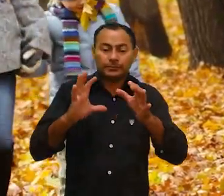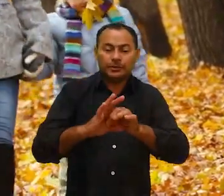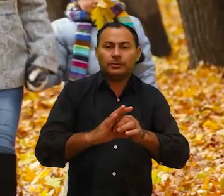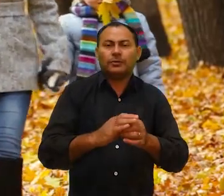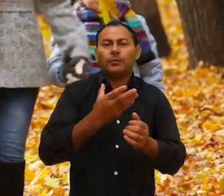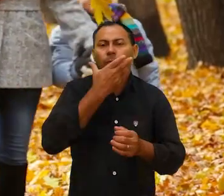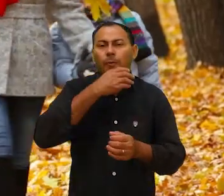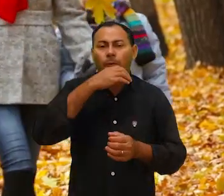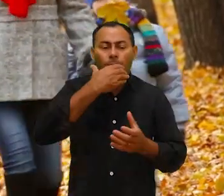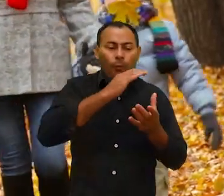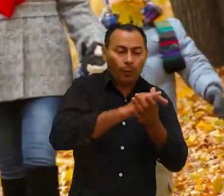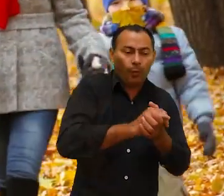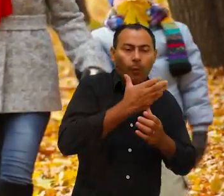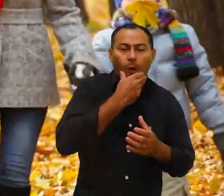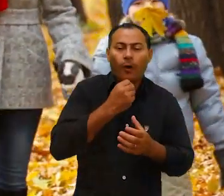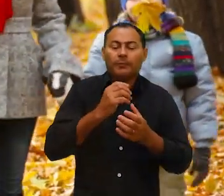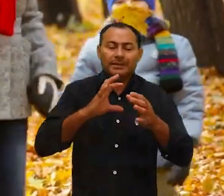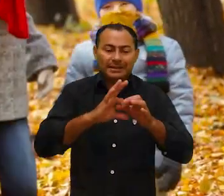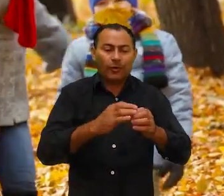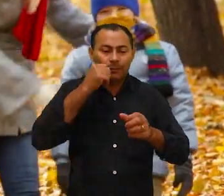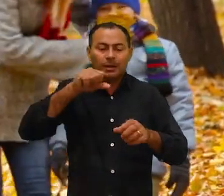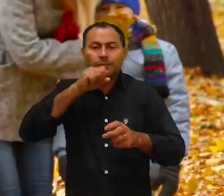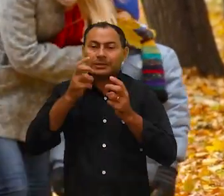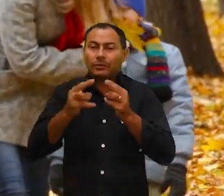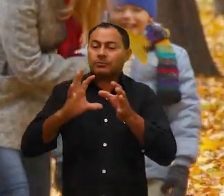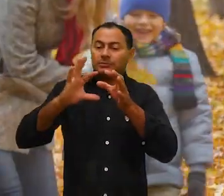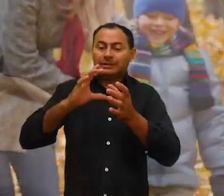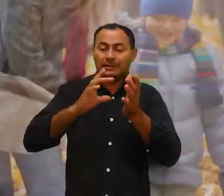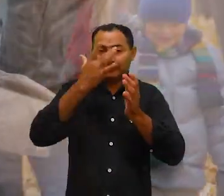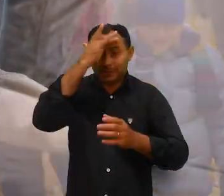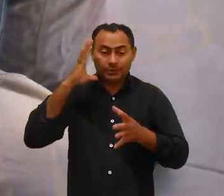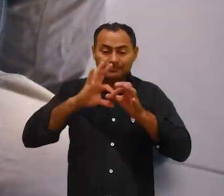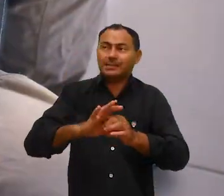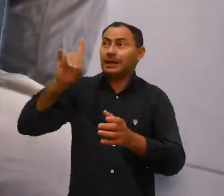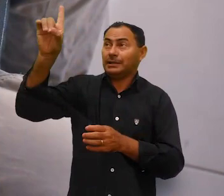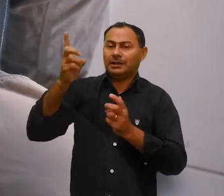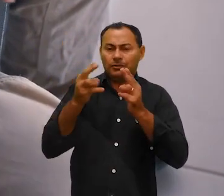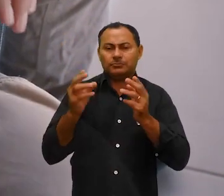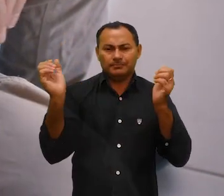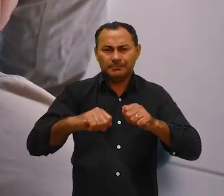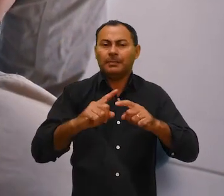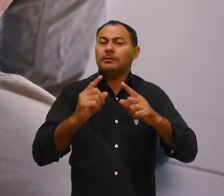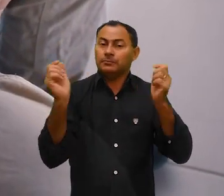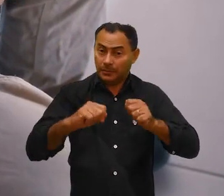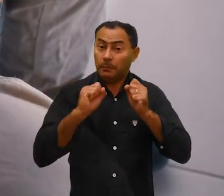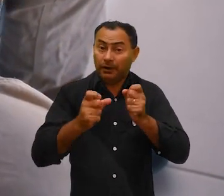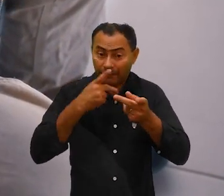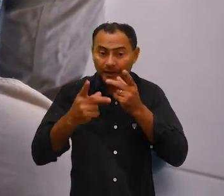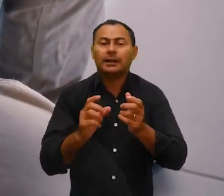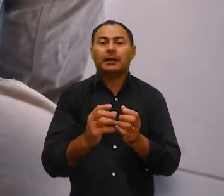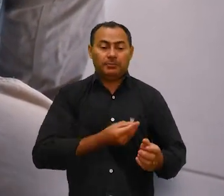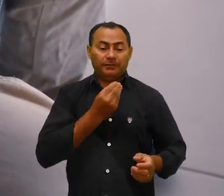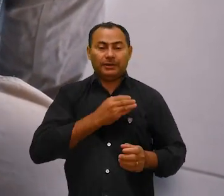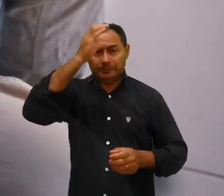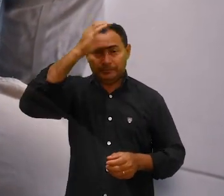e o marido e o pai estão em Cristo, então tudo funciona. Isso não é apenas possível, podemos dizer que isto